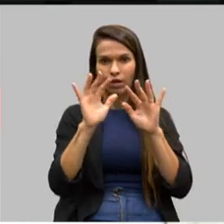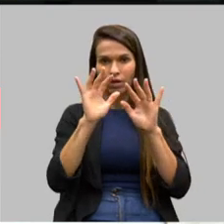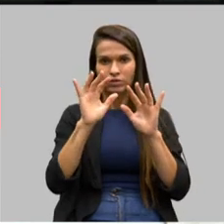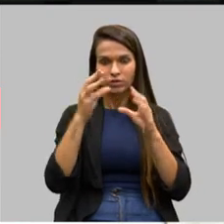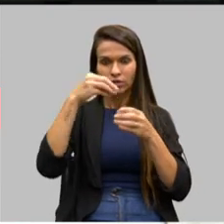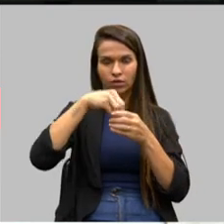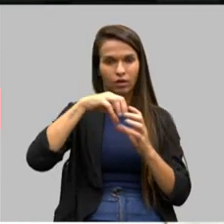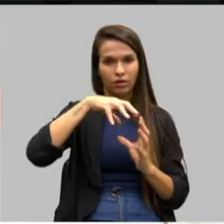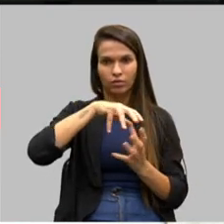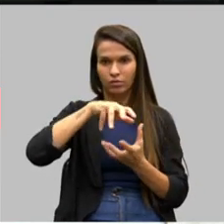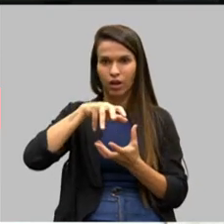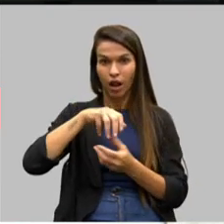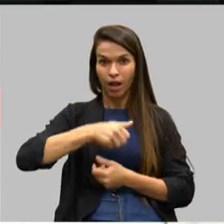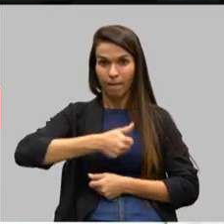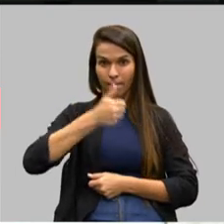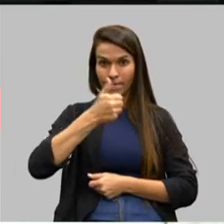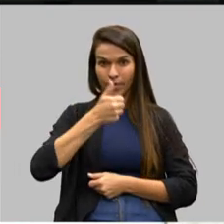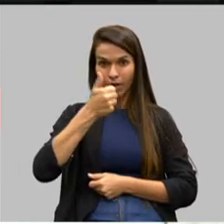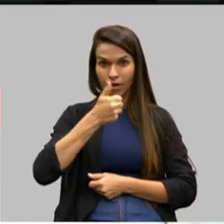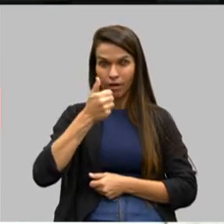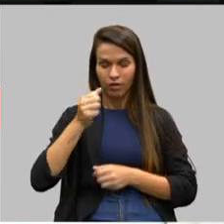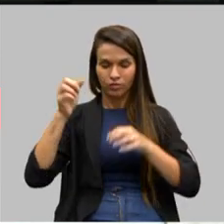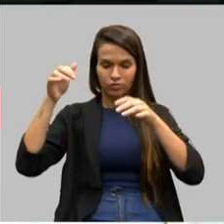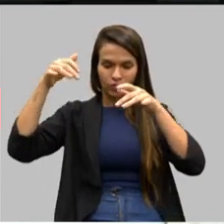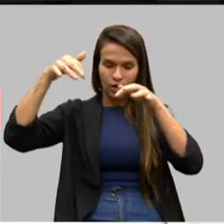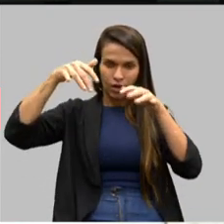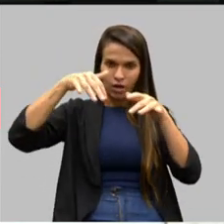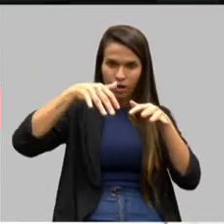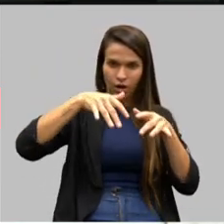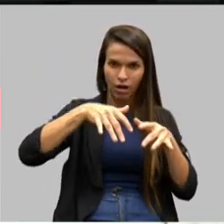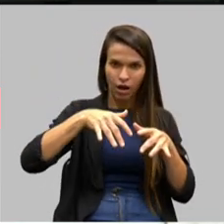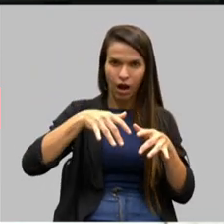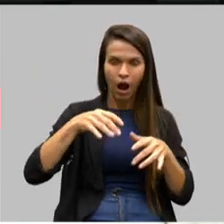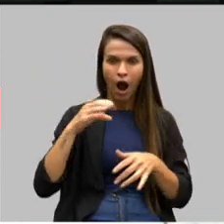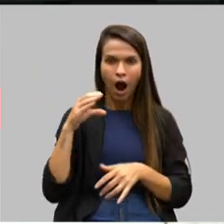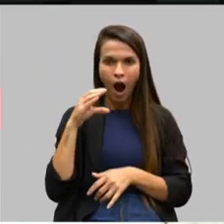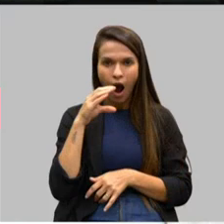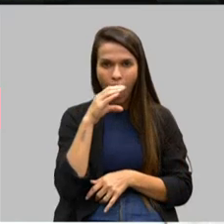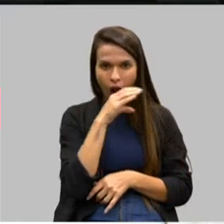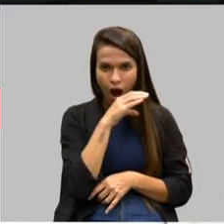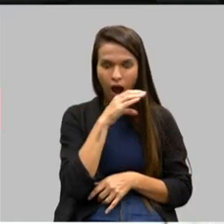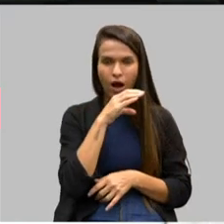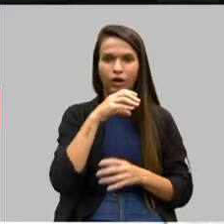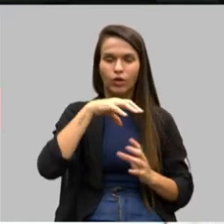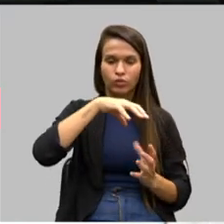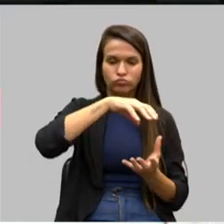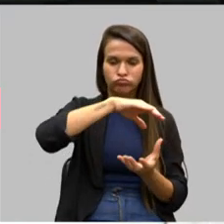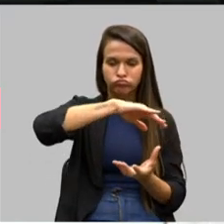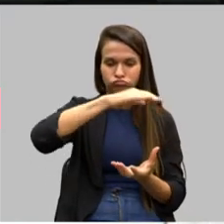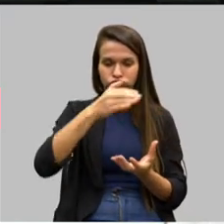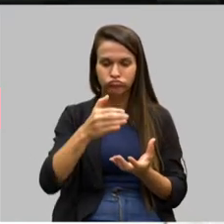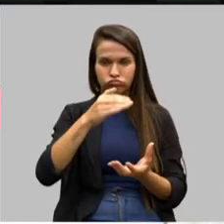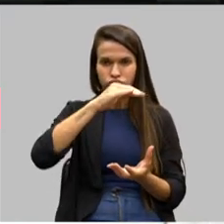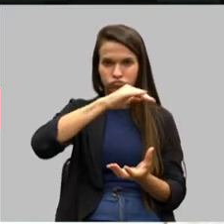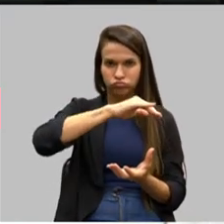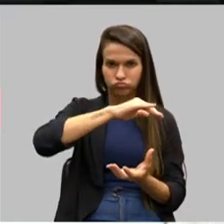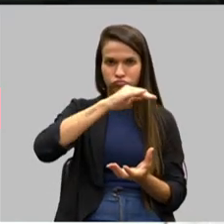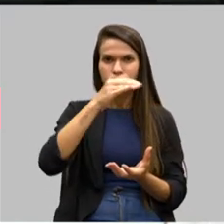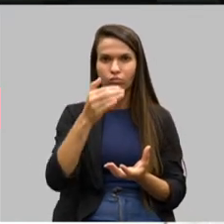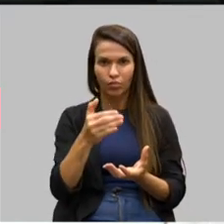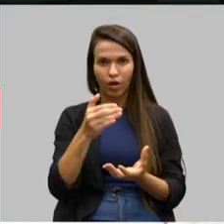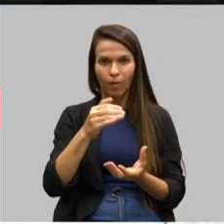atmosfera. Ela primeiro adentra, aquece a superfície do planeta, a superfície altera